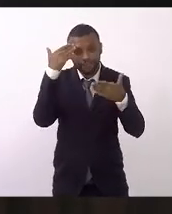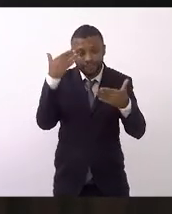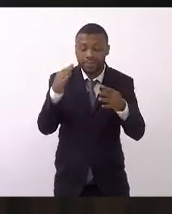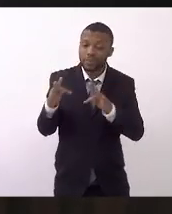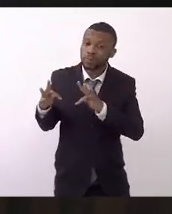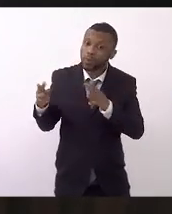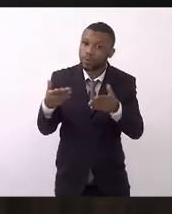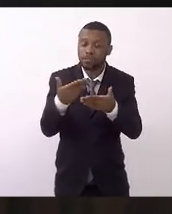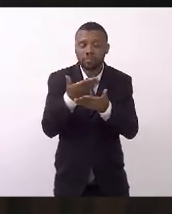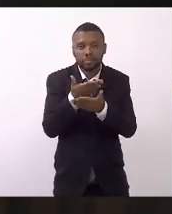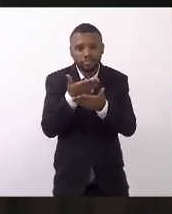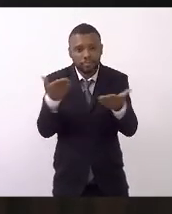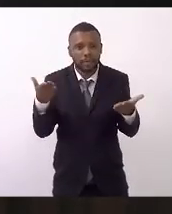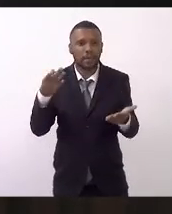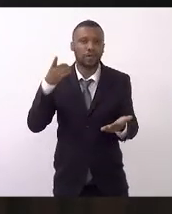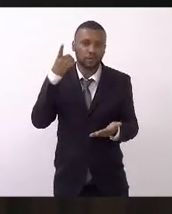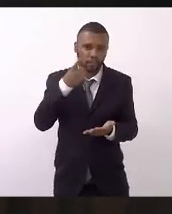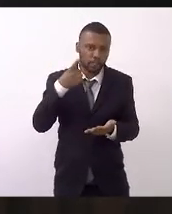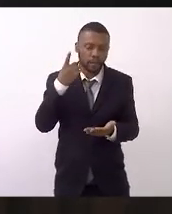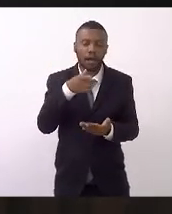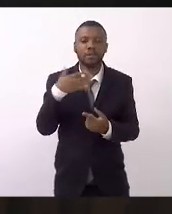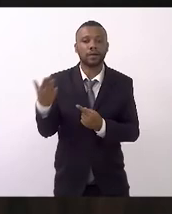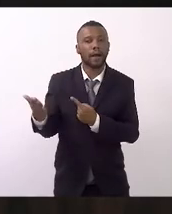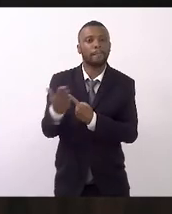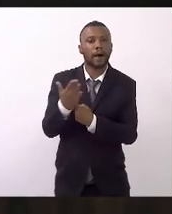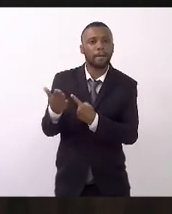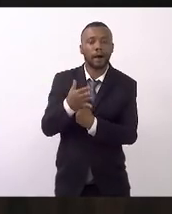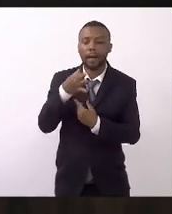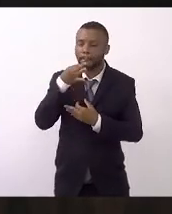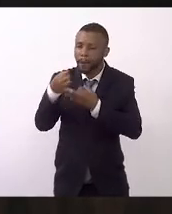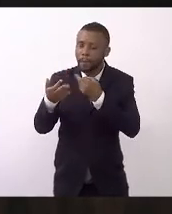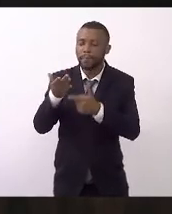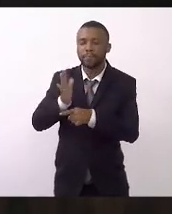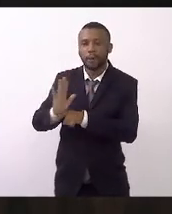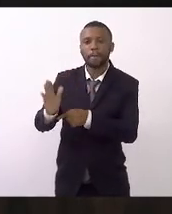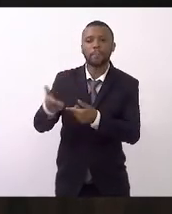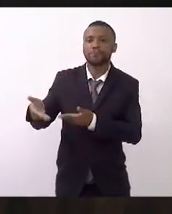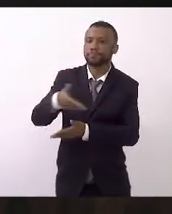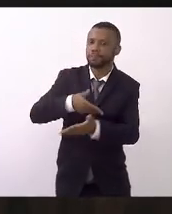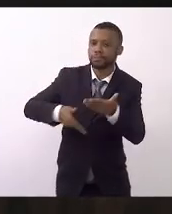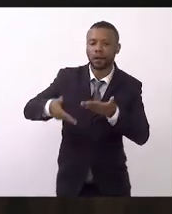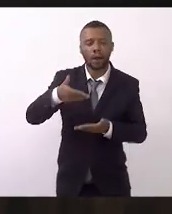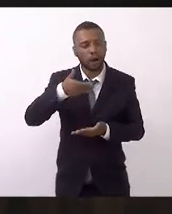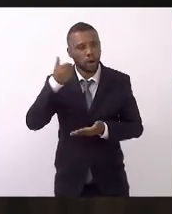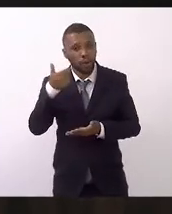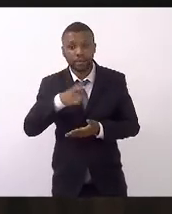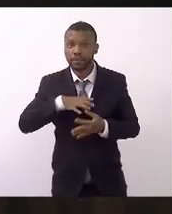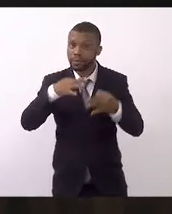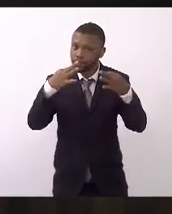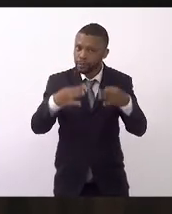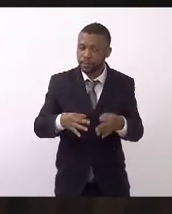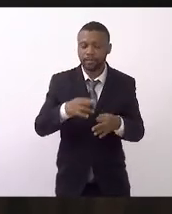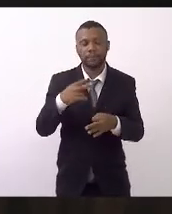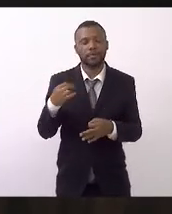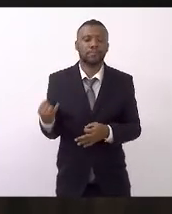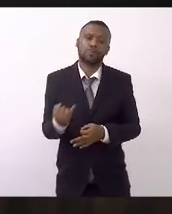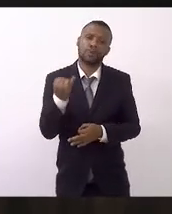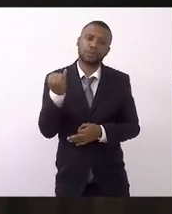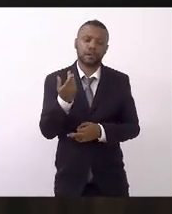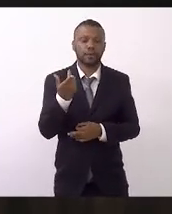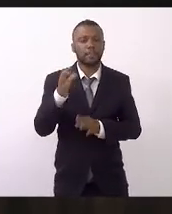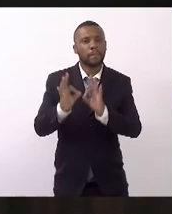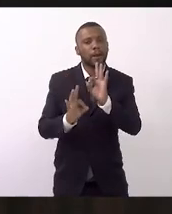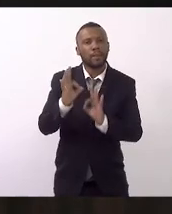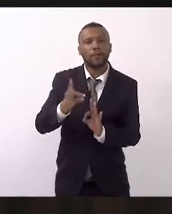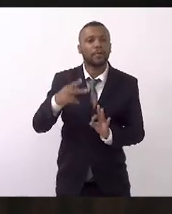deputados que emendaram o projeto, aprimoraram, enriqueceram, com certeza vai ser de grande valia para a política da infância e adolescência